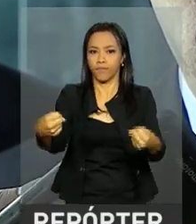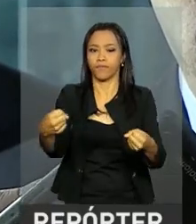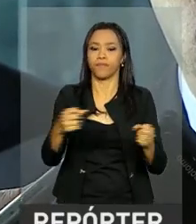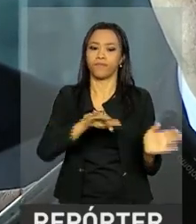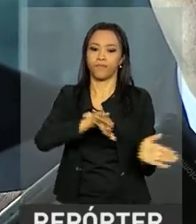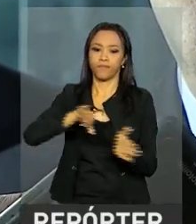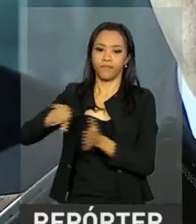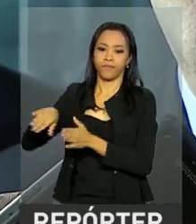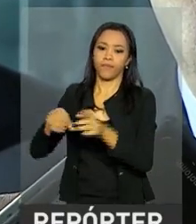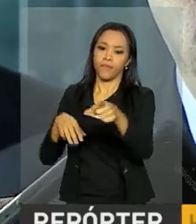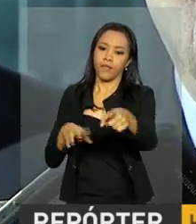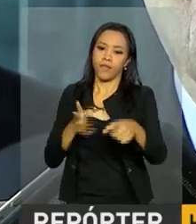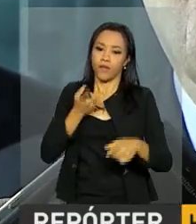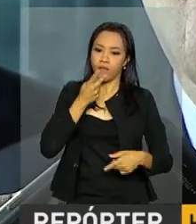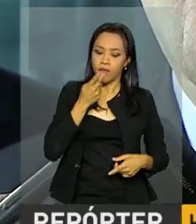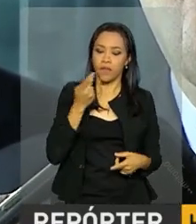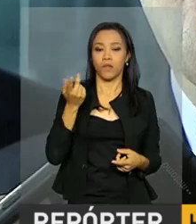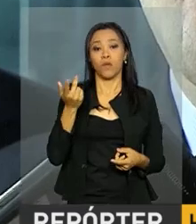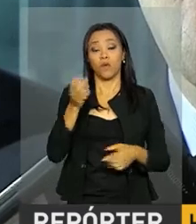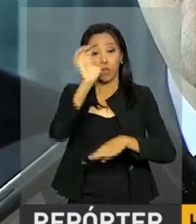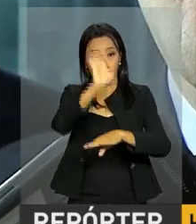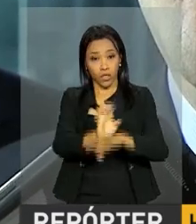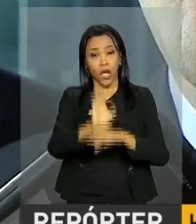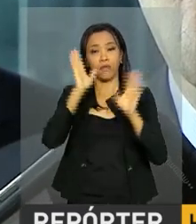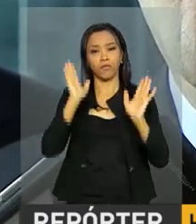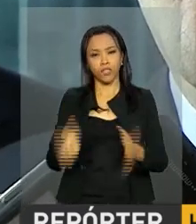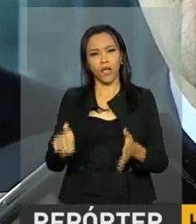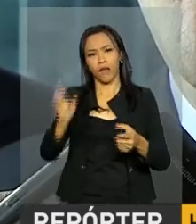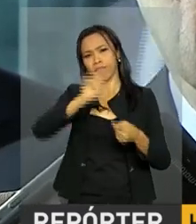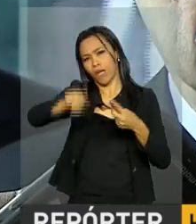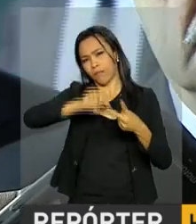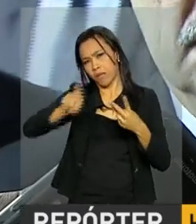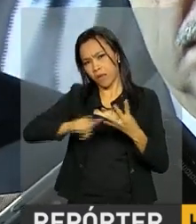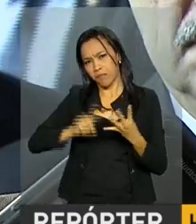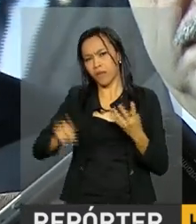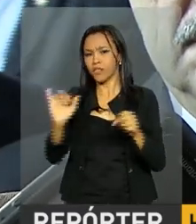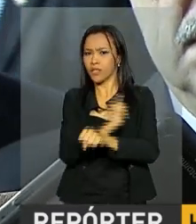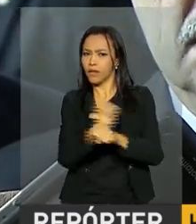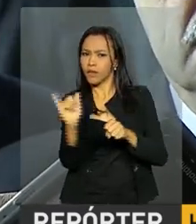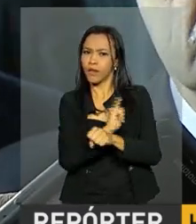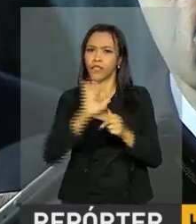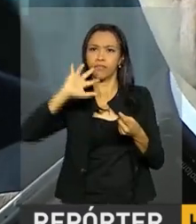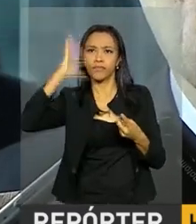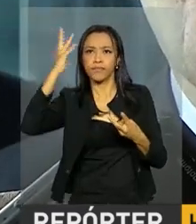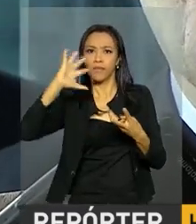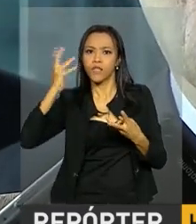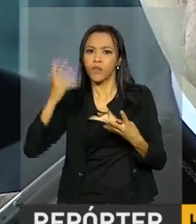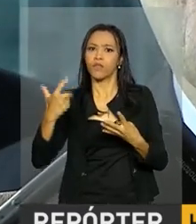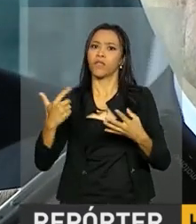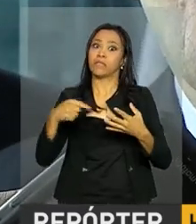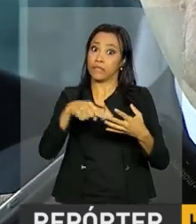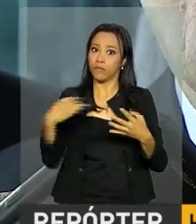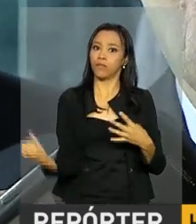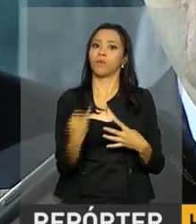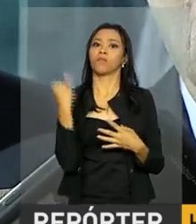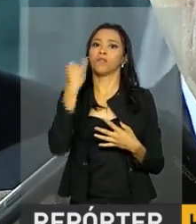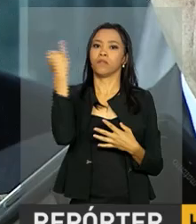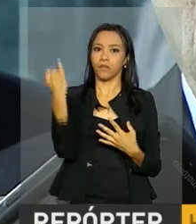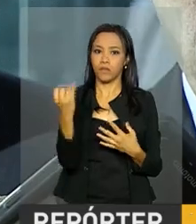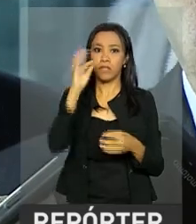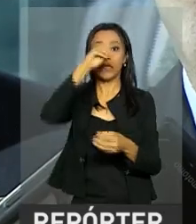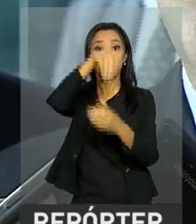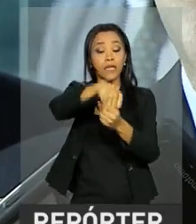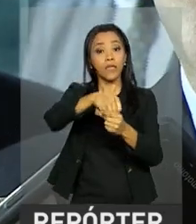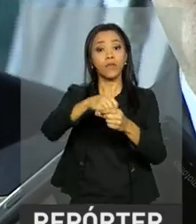O Estado já tomou uma série de medidas muito relevantes e muito abrangentes dentro do